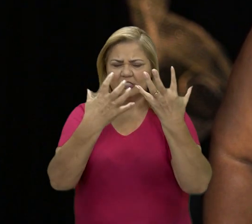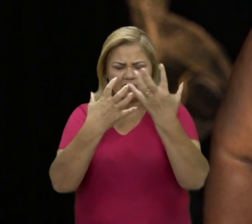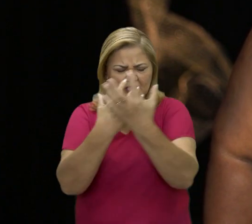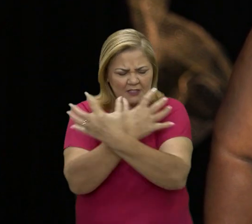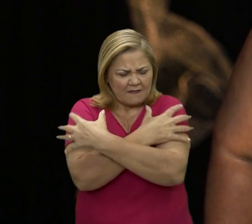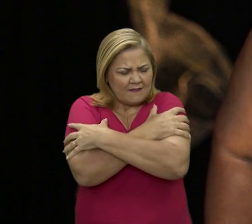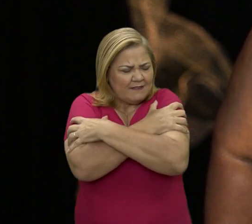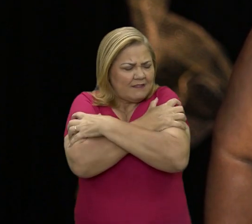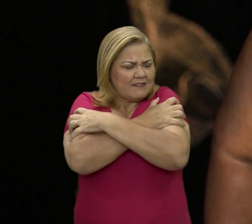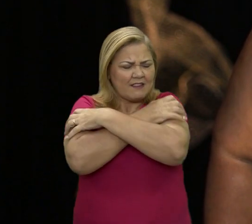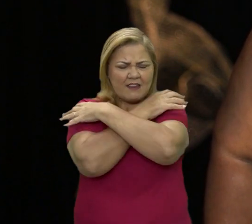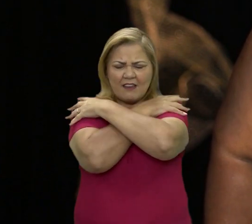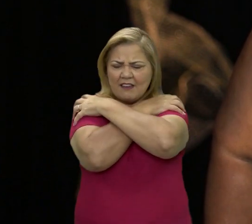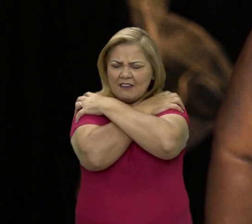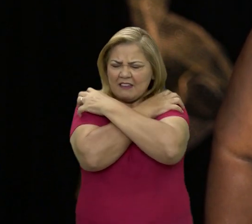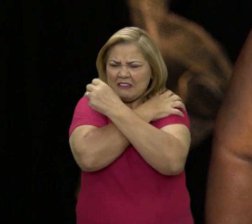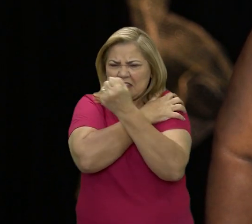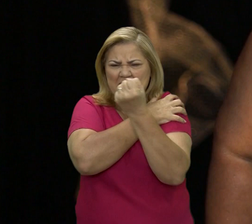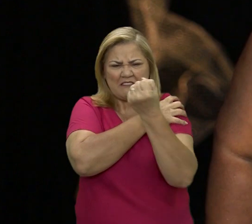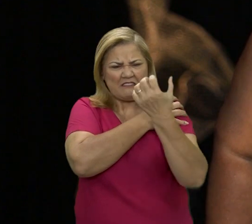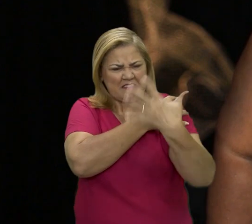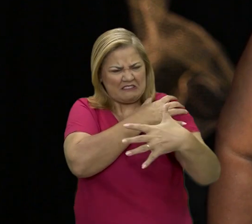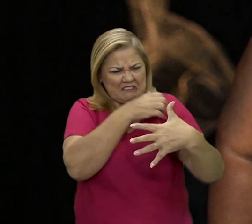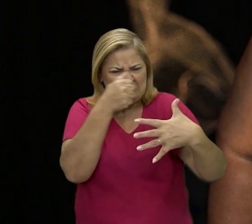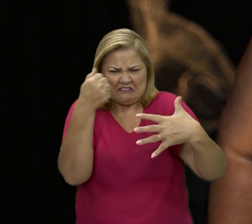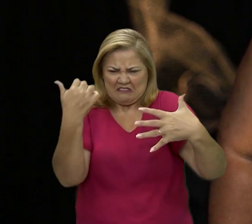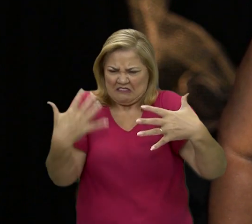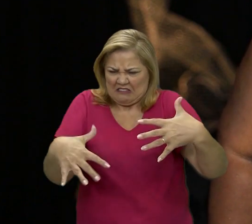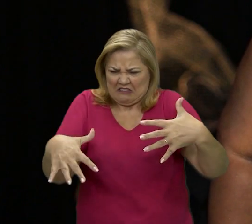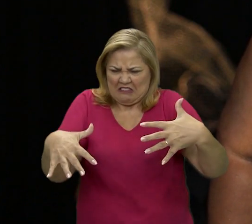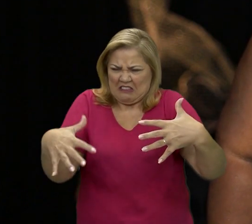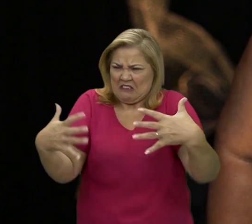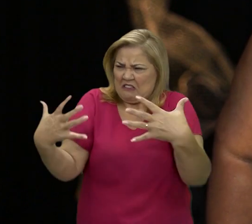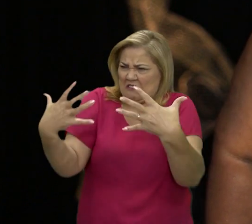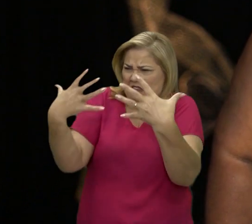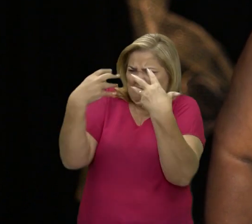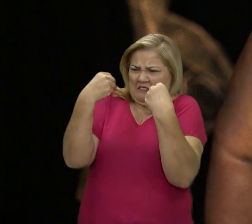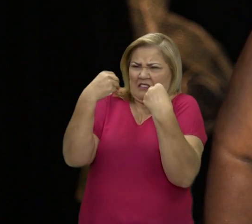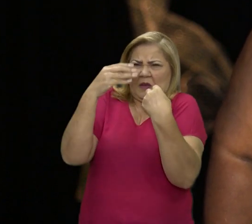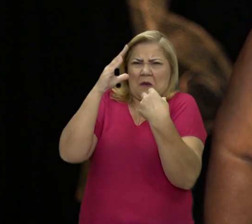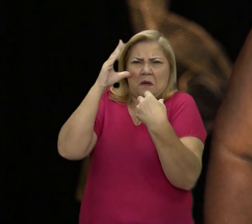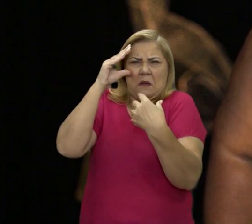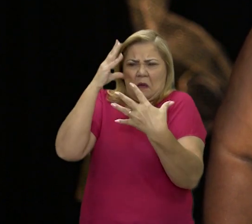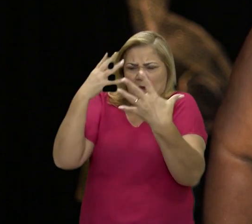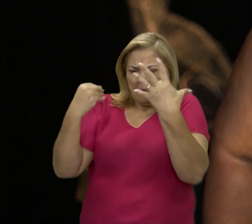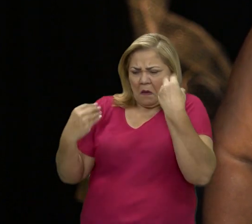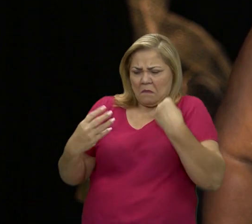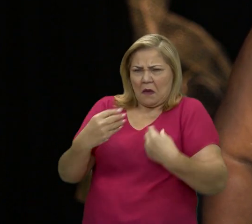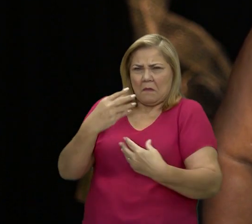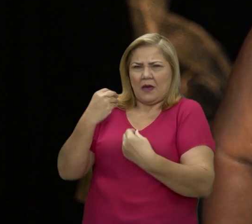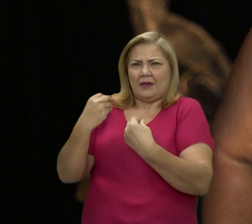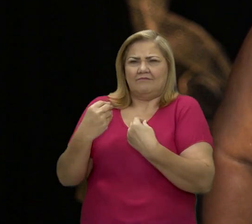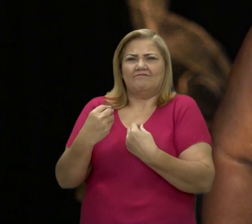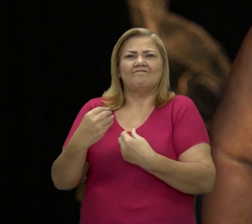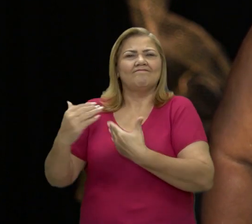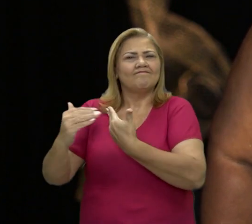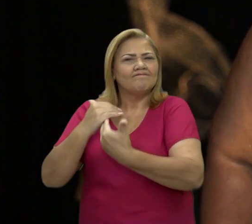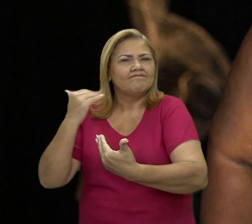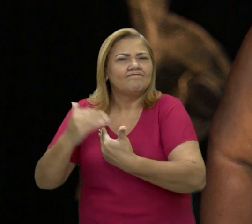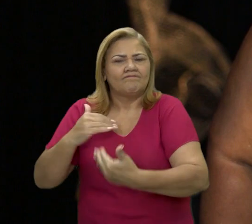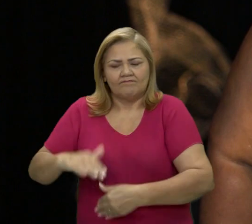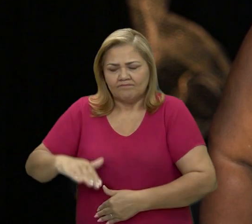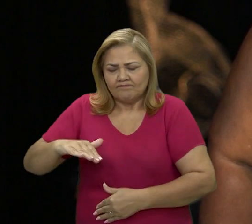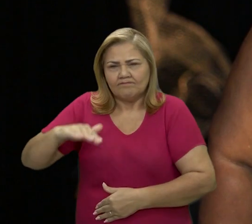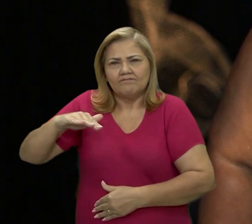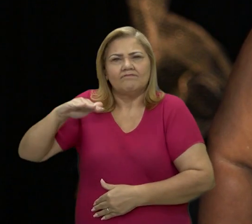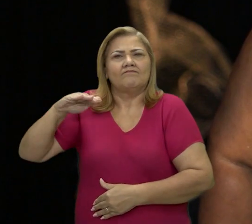fortes. Aqueles abraços, aqueles dedos podres, aquelas mãos curiosas. Eu fui